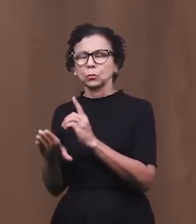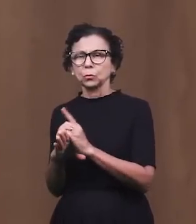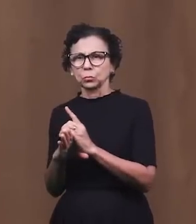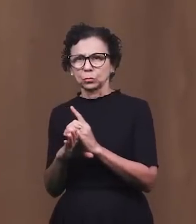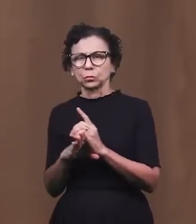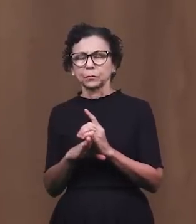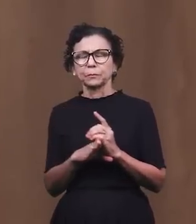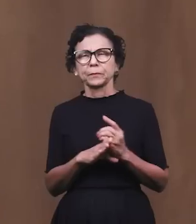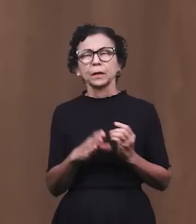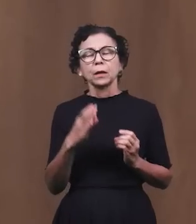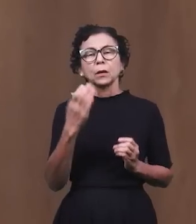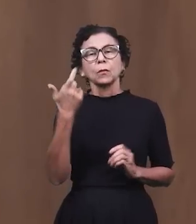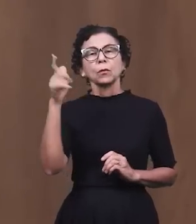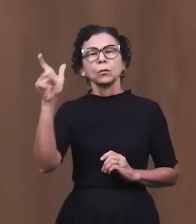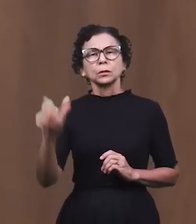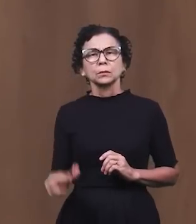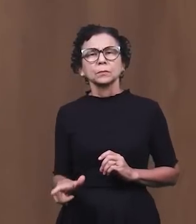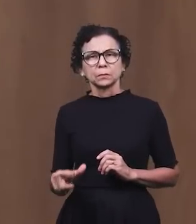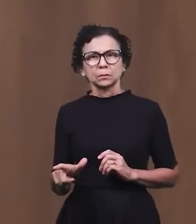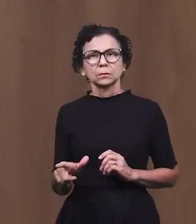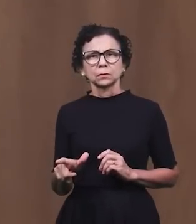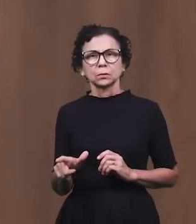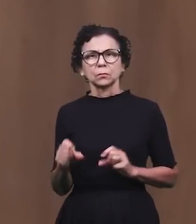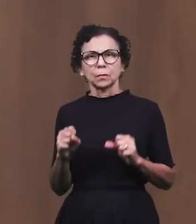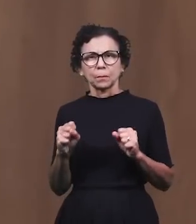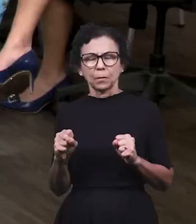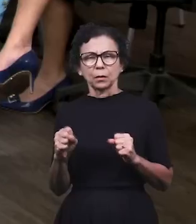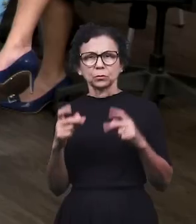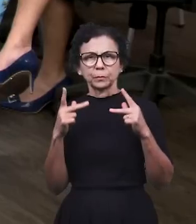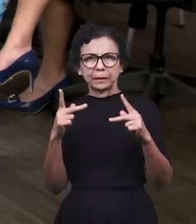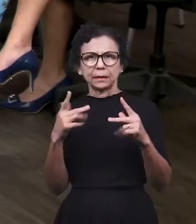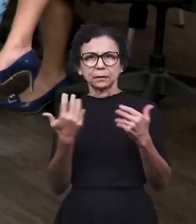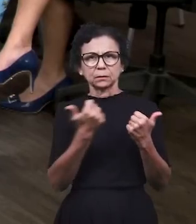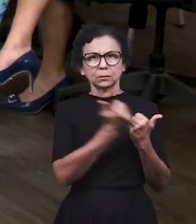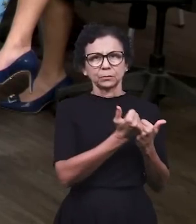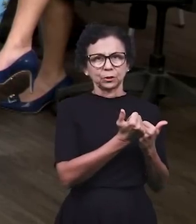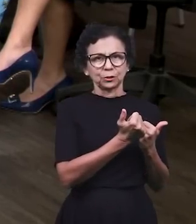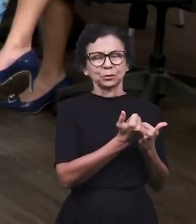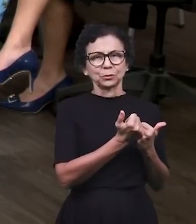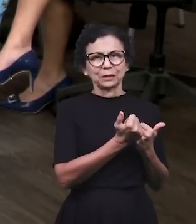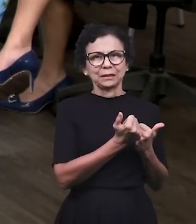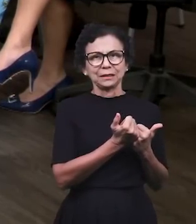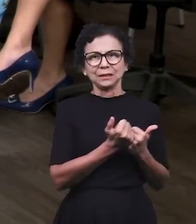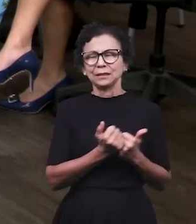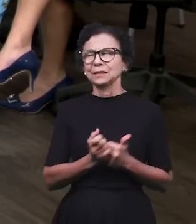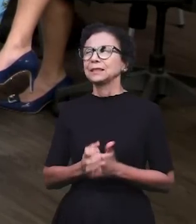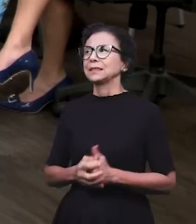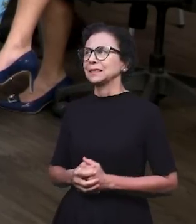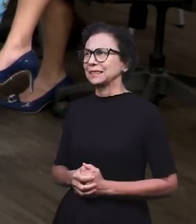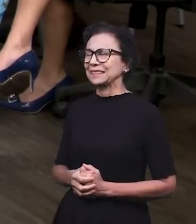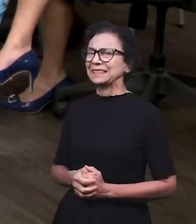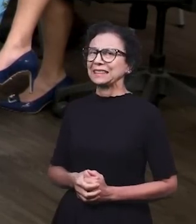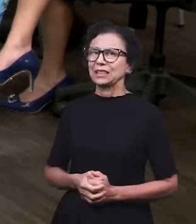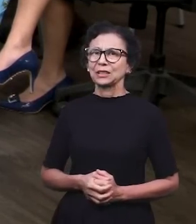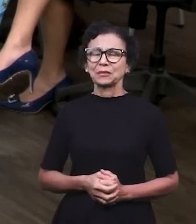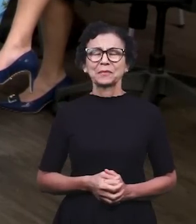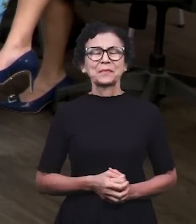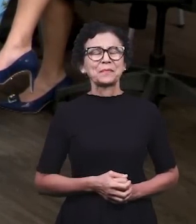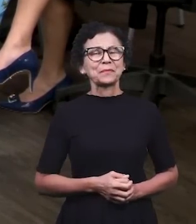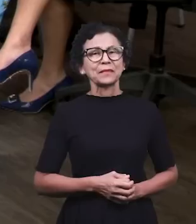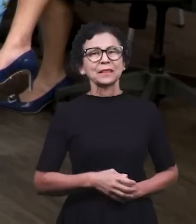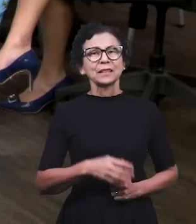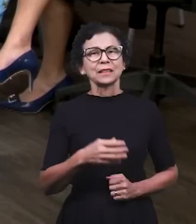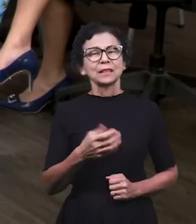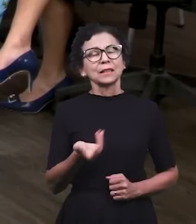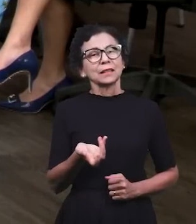estou vindo sábado aqui, agora eu sou pastor de Castanheiras, sabia? Sei. Voltei ativa. Voltei depois de um tom.